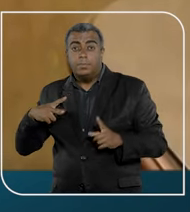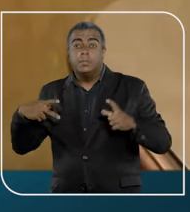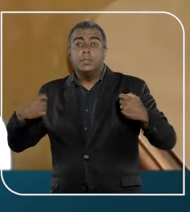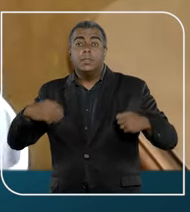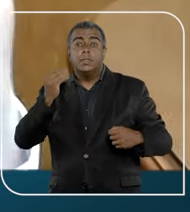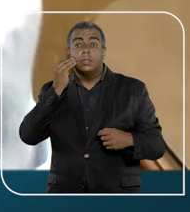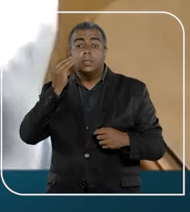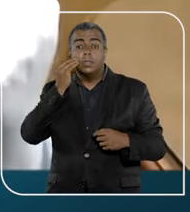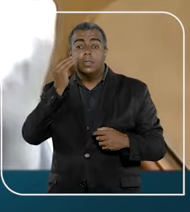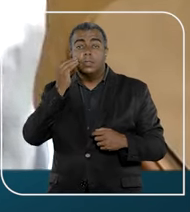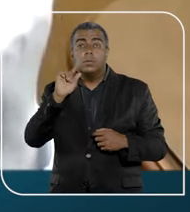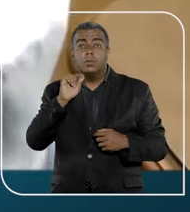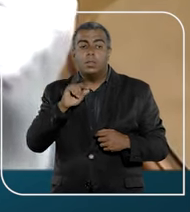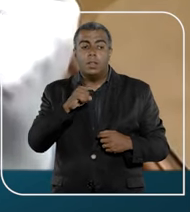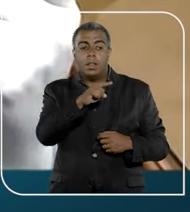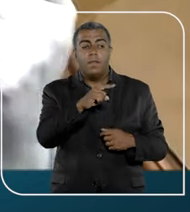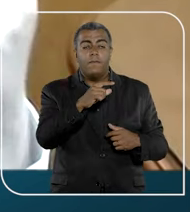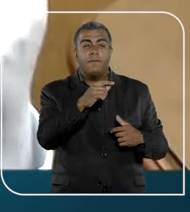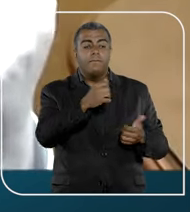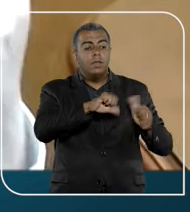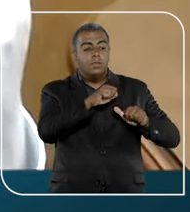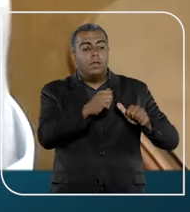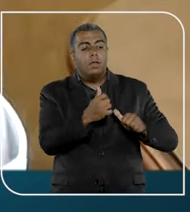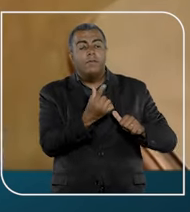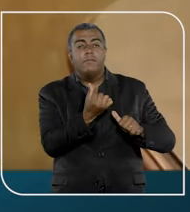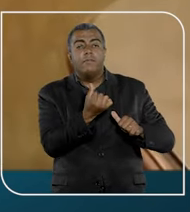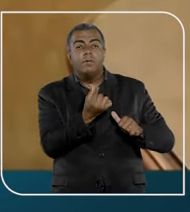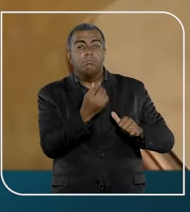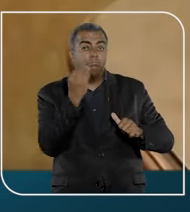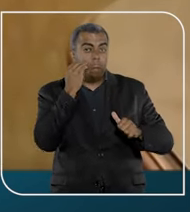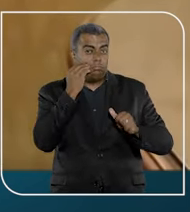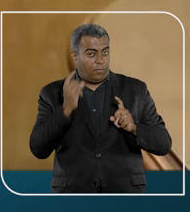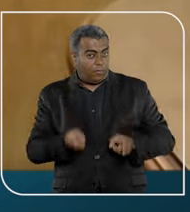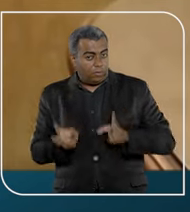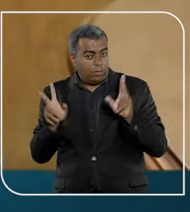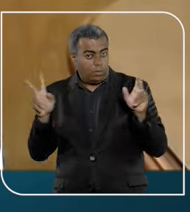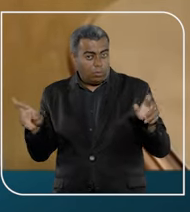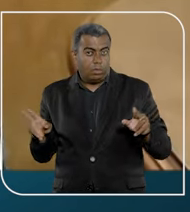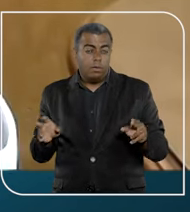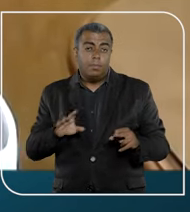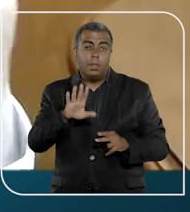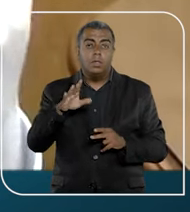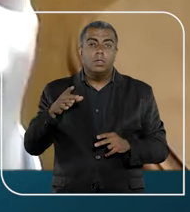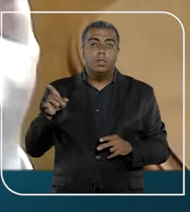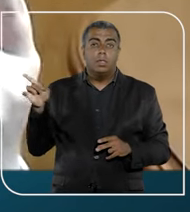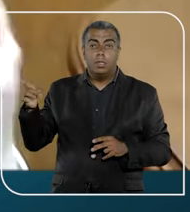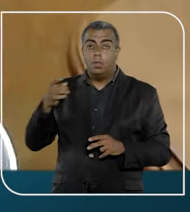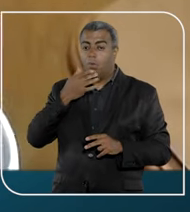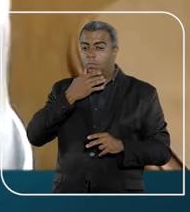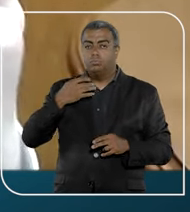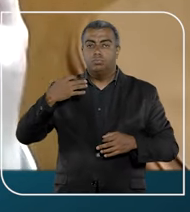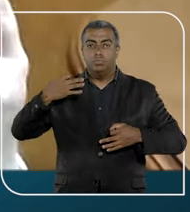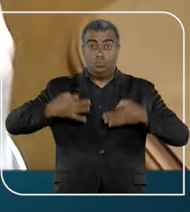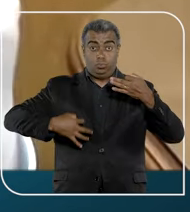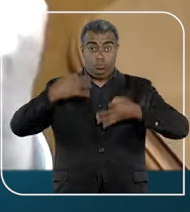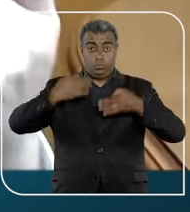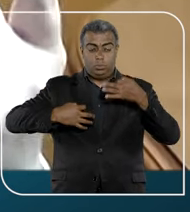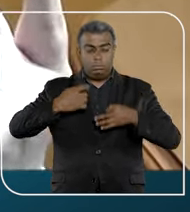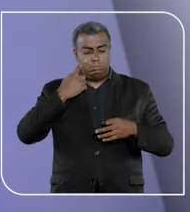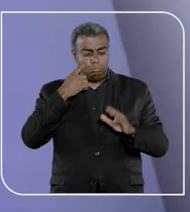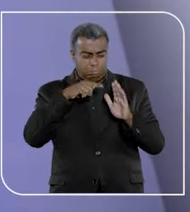que devia se tentar alienar pelo valor da avaliação. O juiz analisaria no